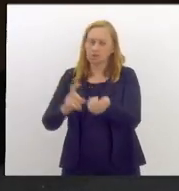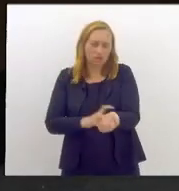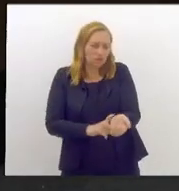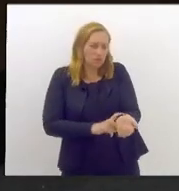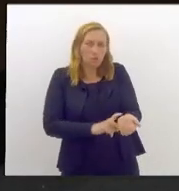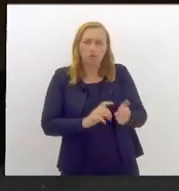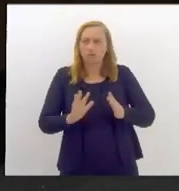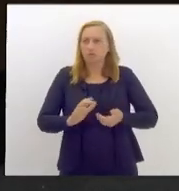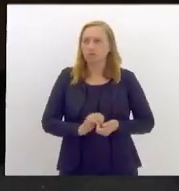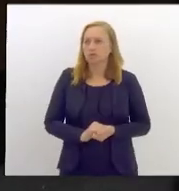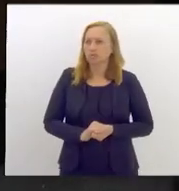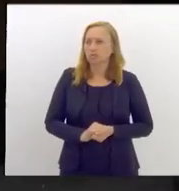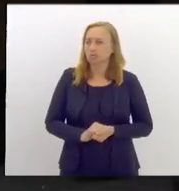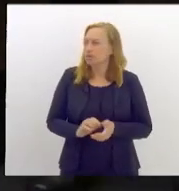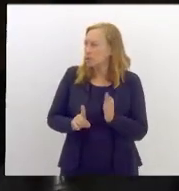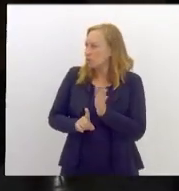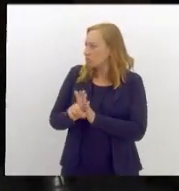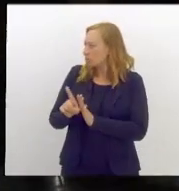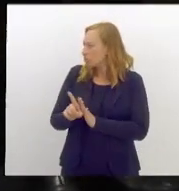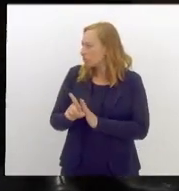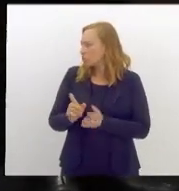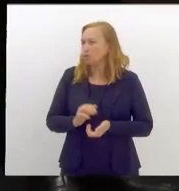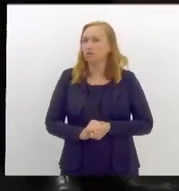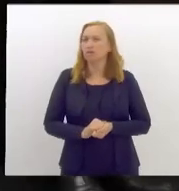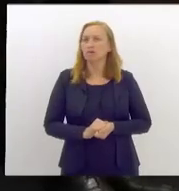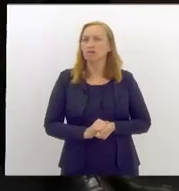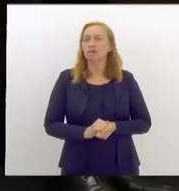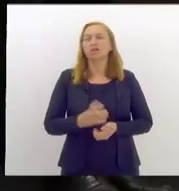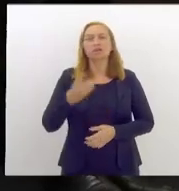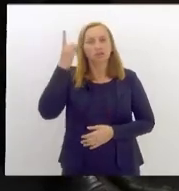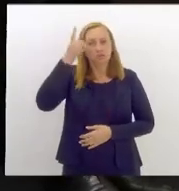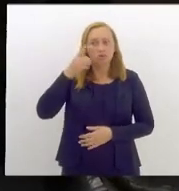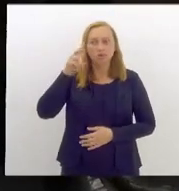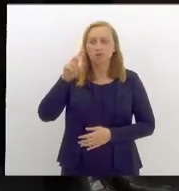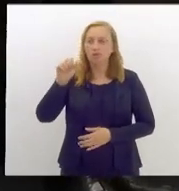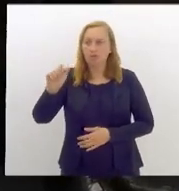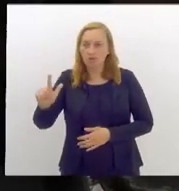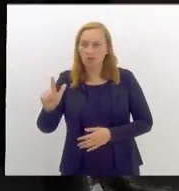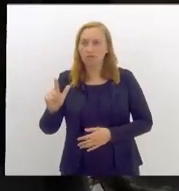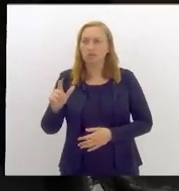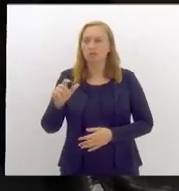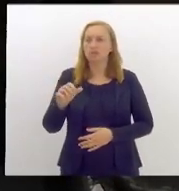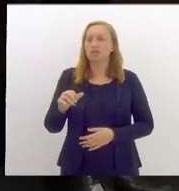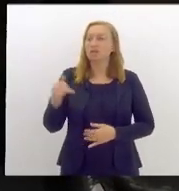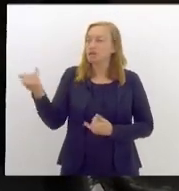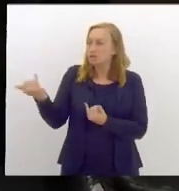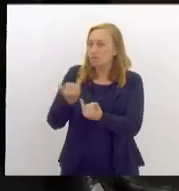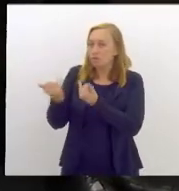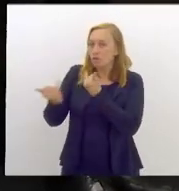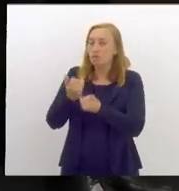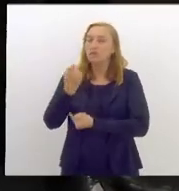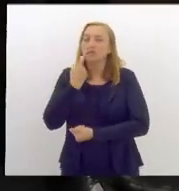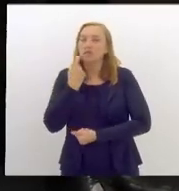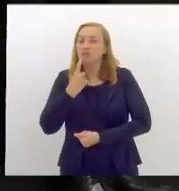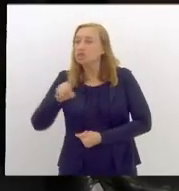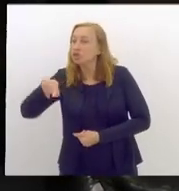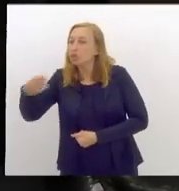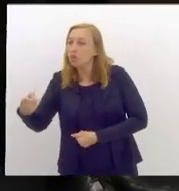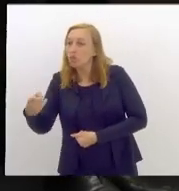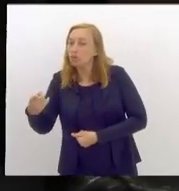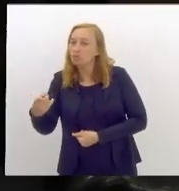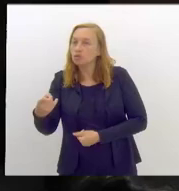queria fazer uma pergunta Deputado Valdo da Ceasa me informou que sexta-feira terá outra